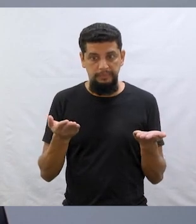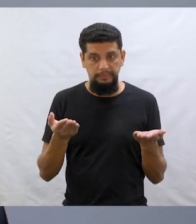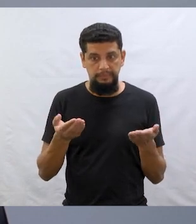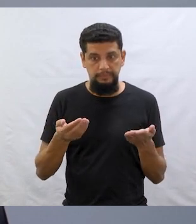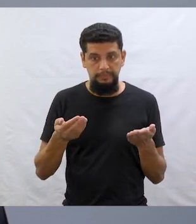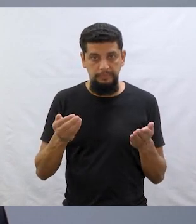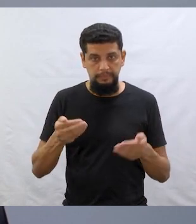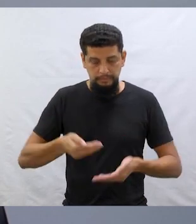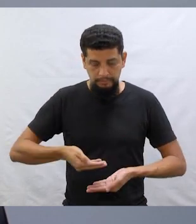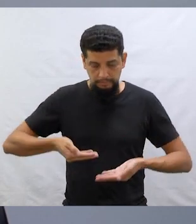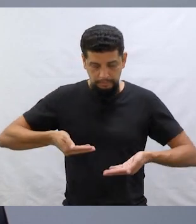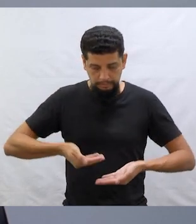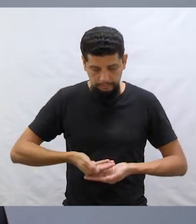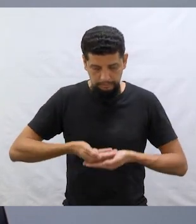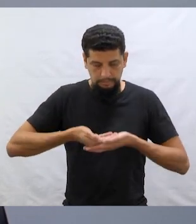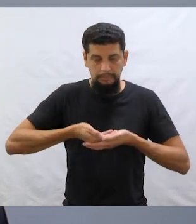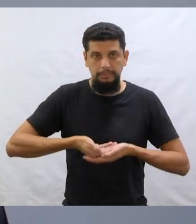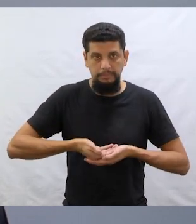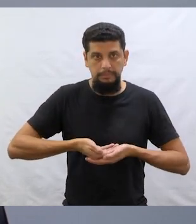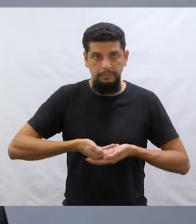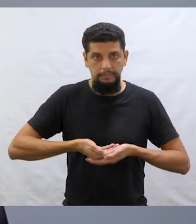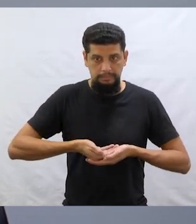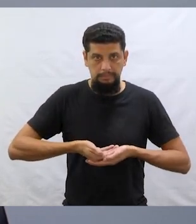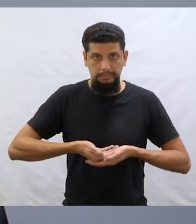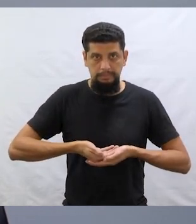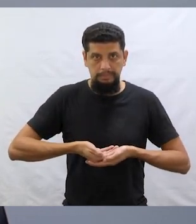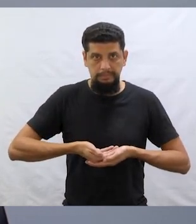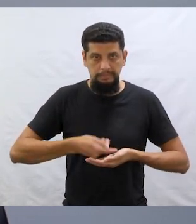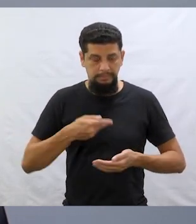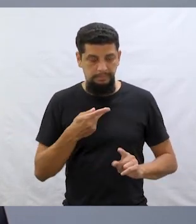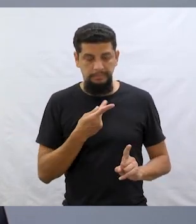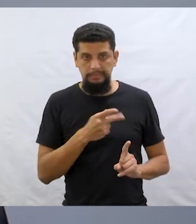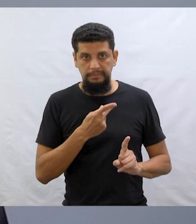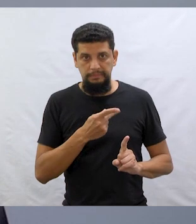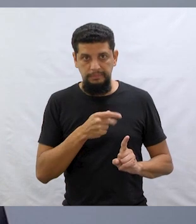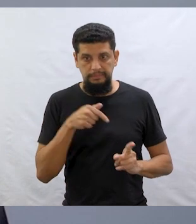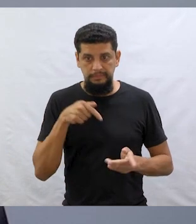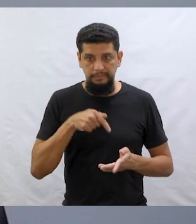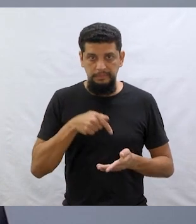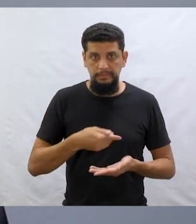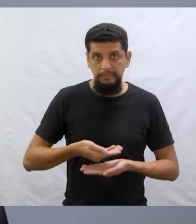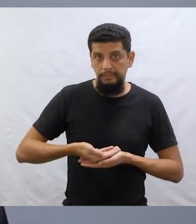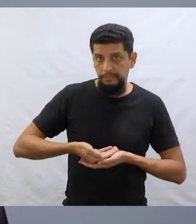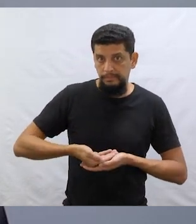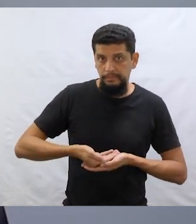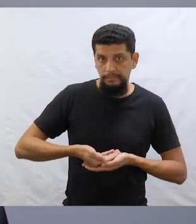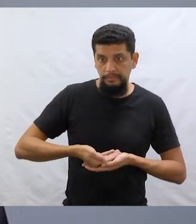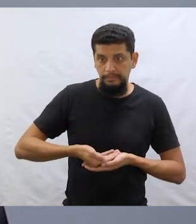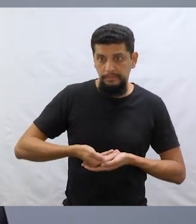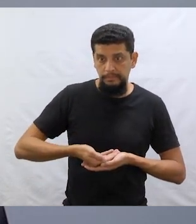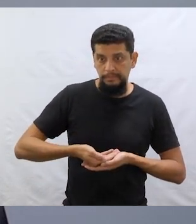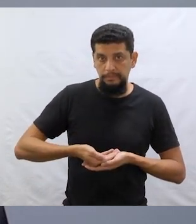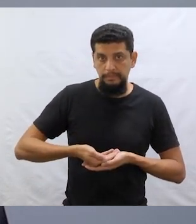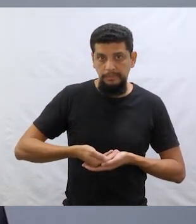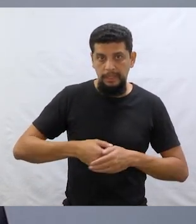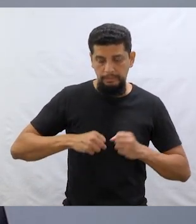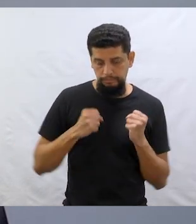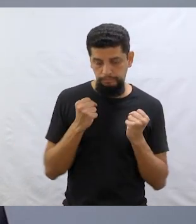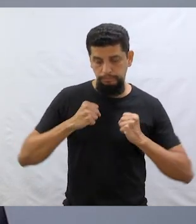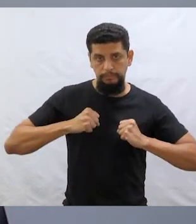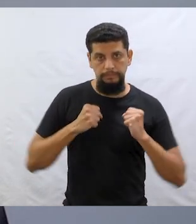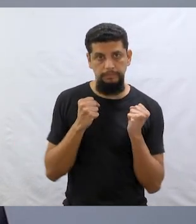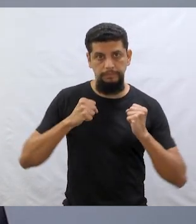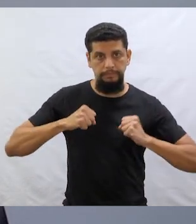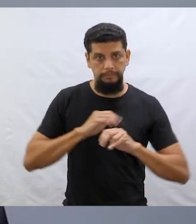aqui no ninhozinho dele, né? Na caminha dele. E aqui, então, ele bate